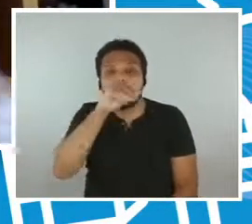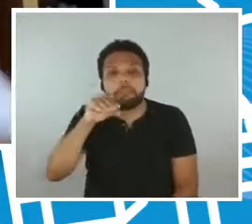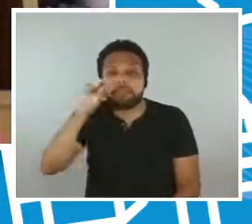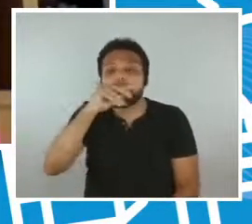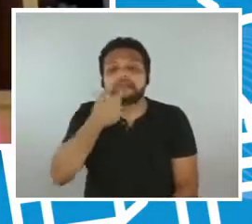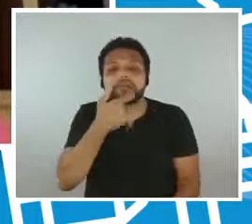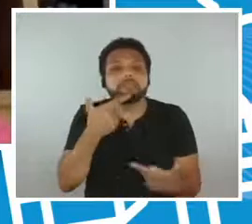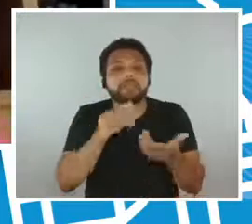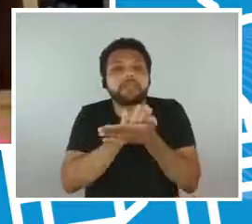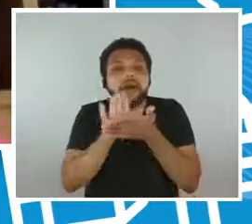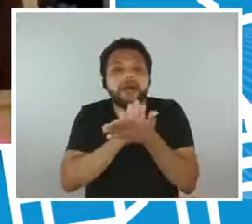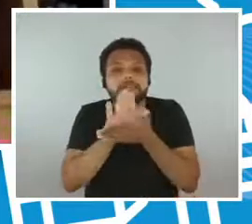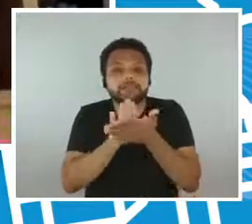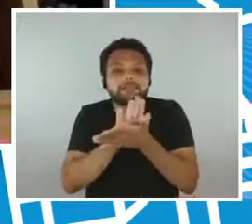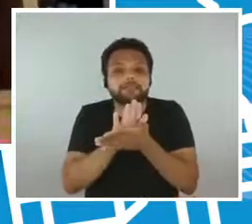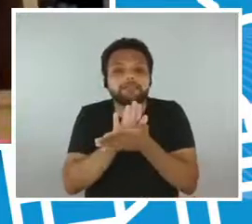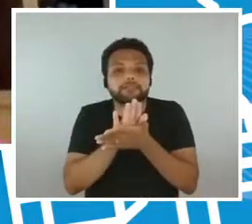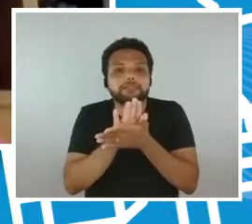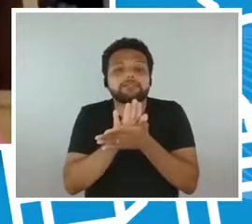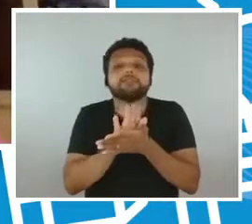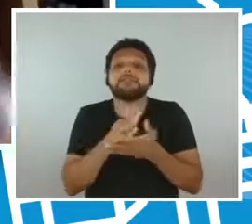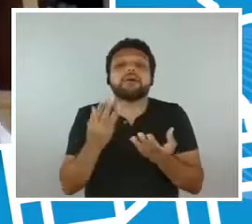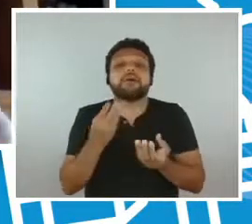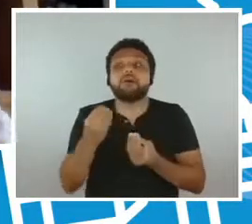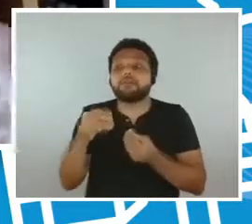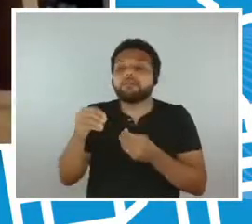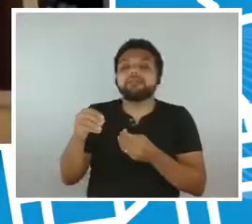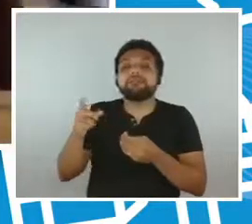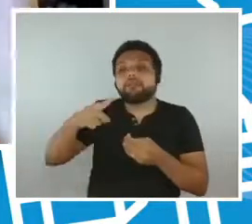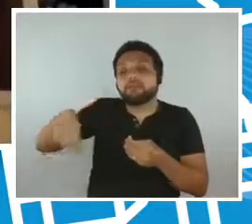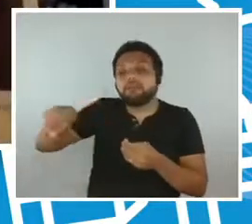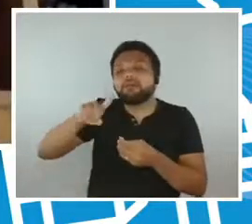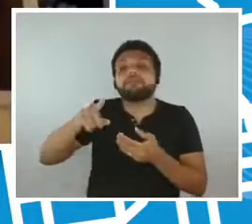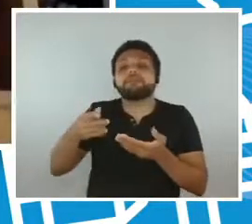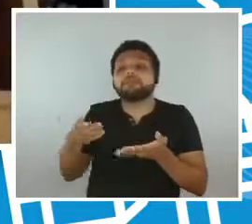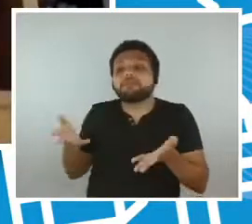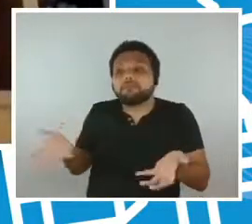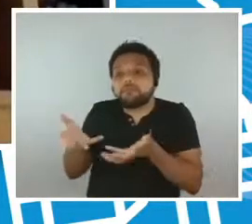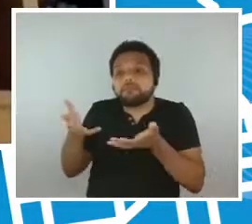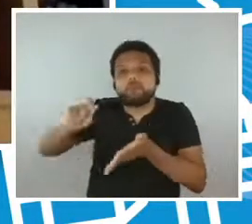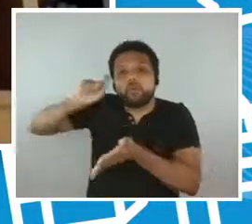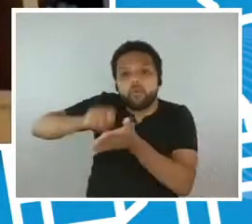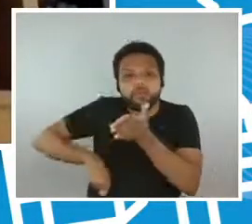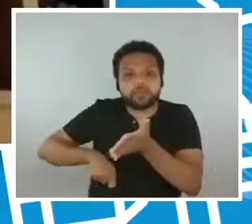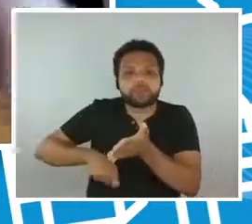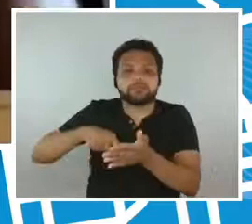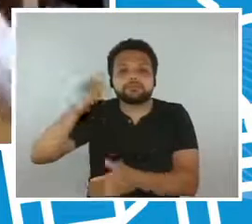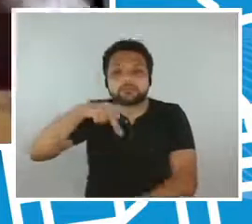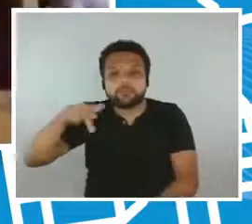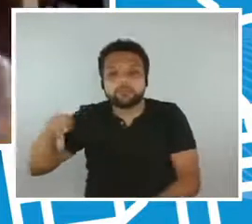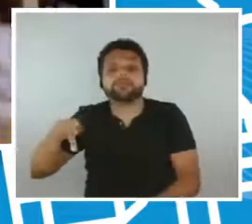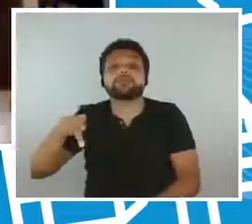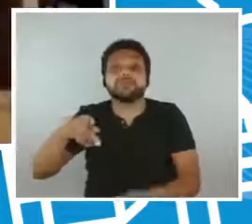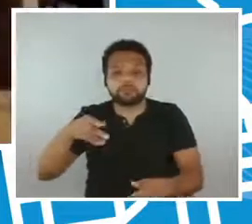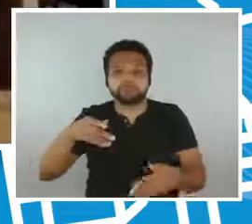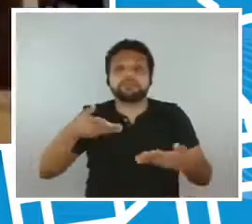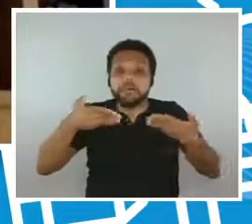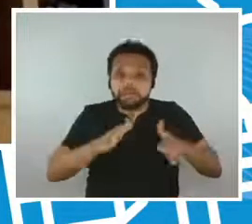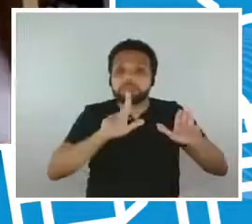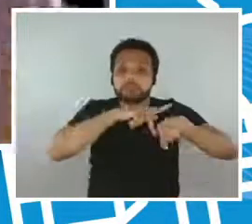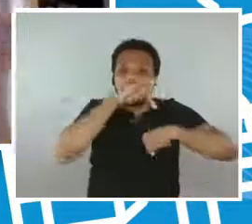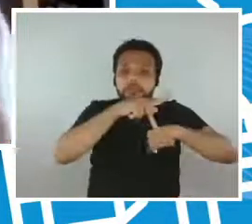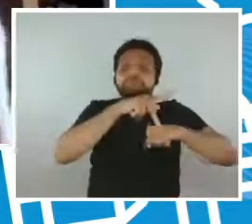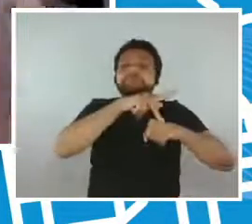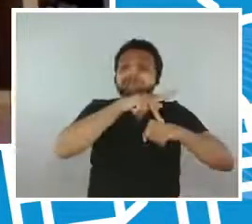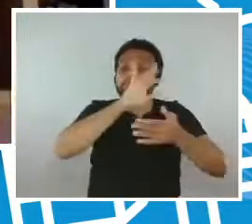Então, enquanto eles preparavam os professores para falar inglês, eles contrataram professores nativos, vindos de muitos lugares